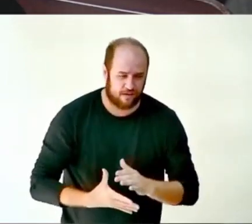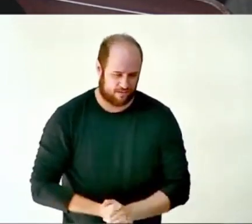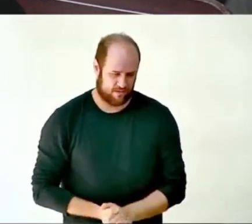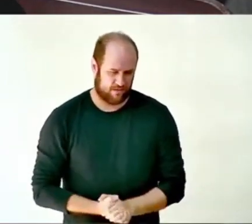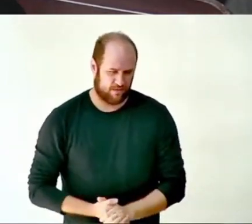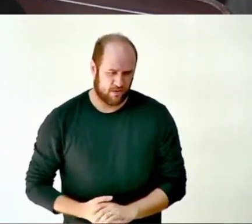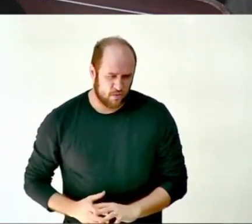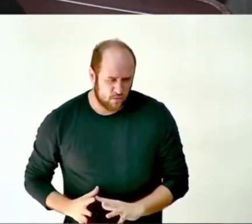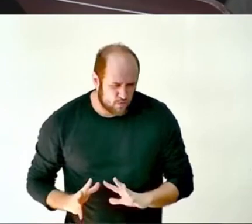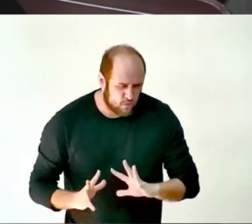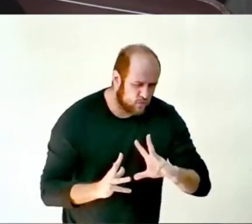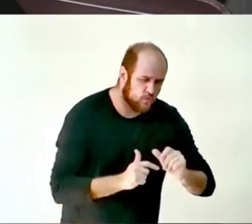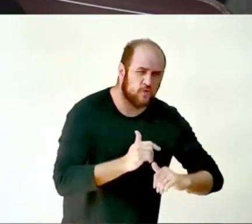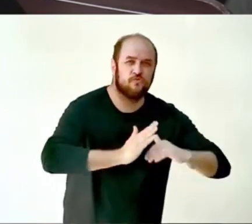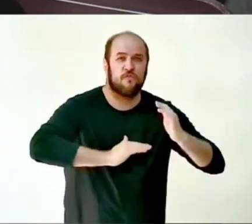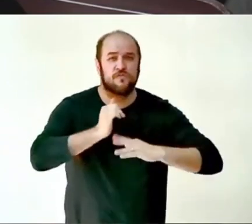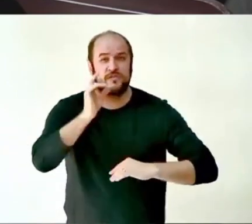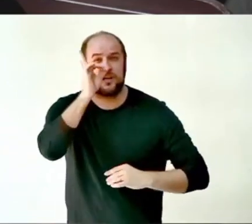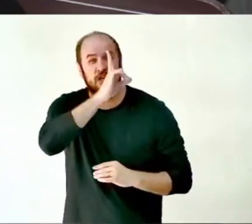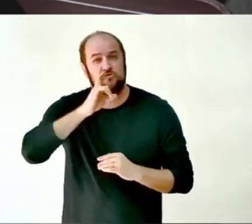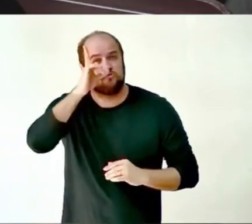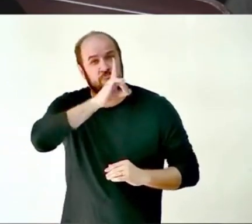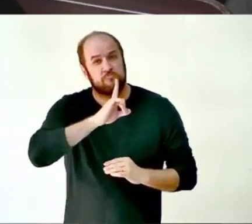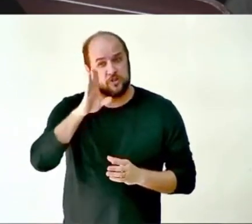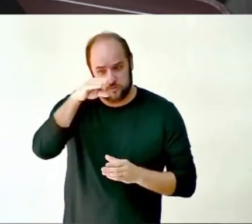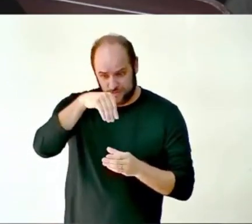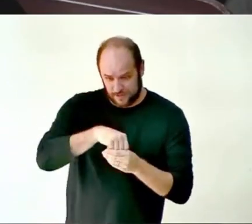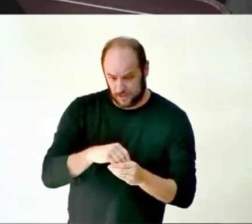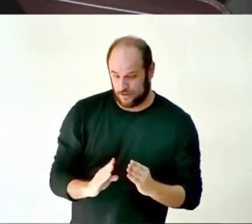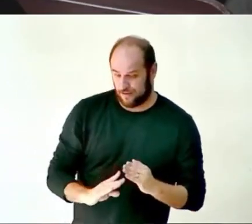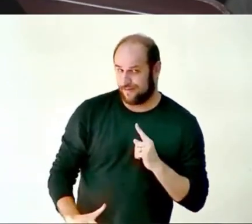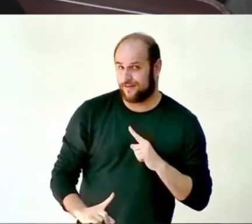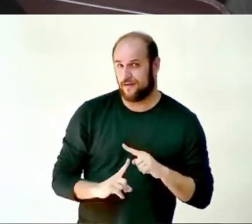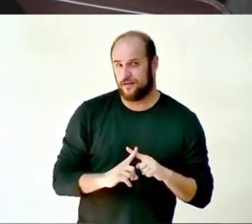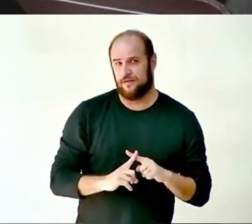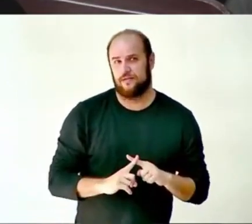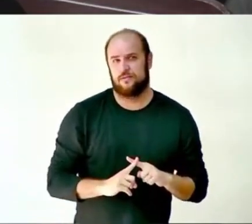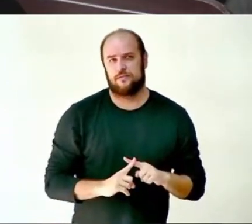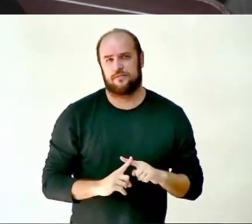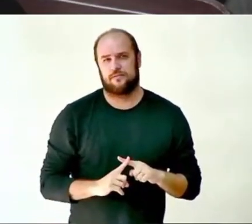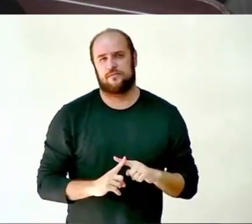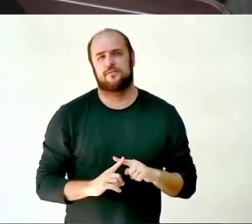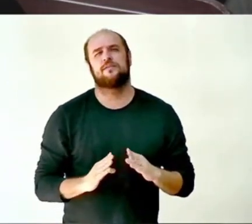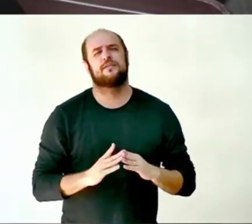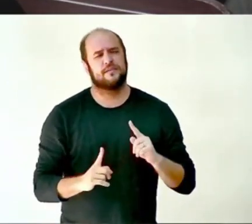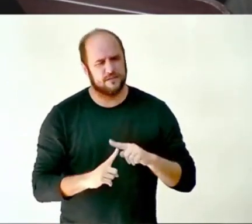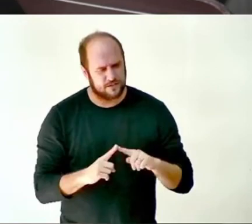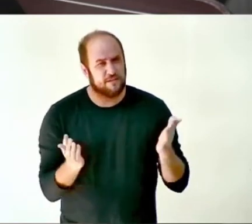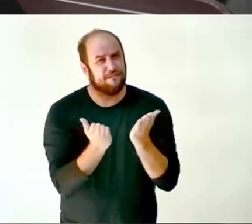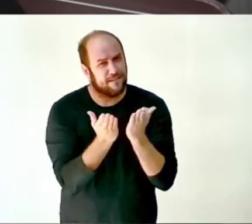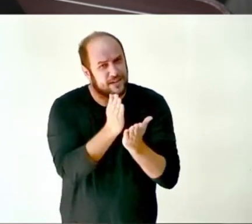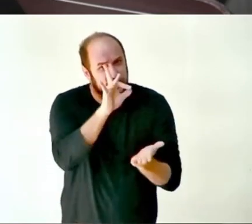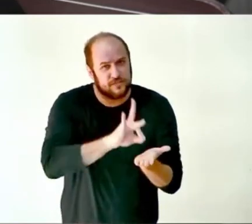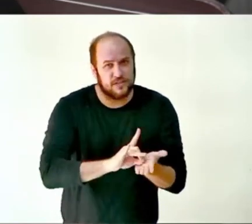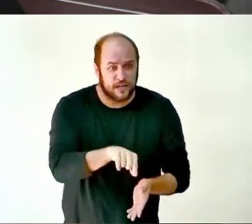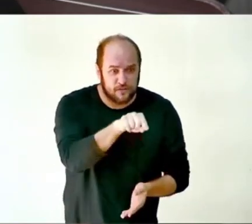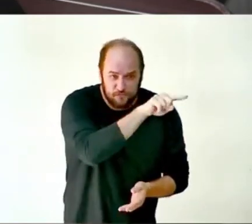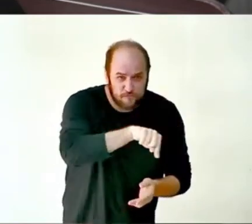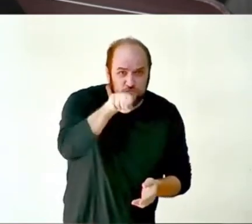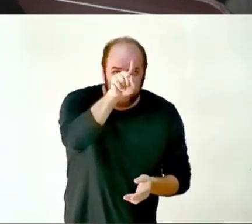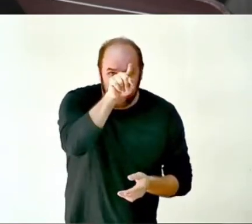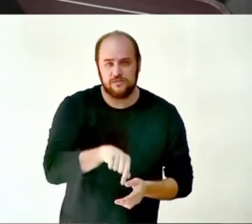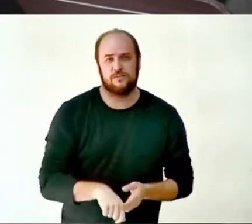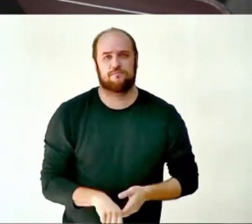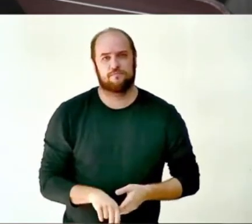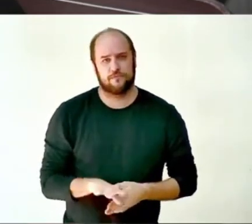nós estamos fazendo numa manhã de domingo dentro de uma igreja protestante, de uma igreja genuinamente evangélica. Você está fazendo isso,